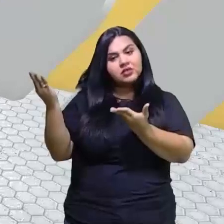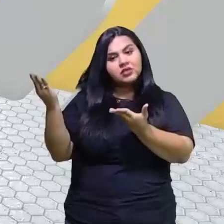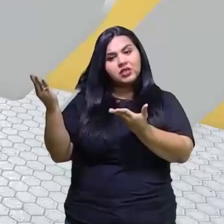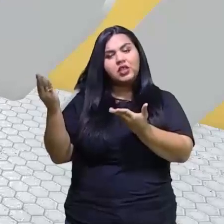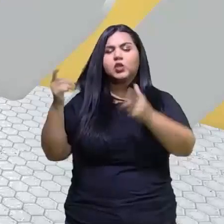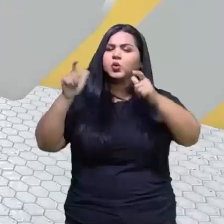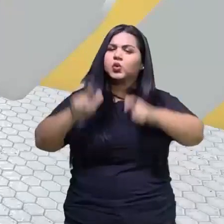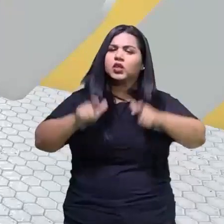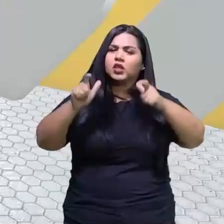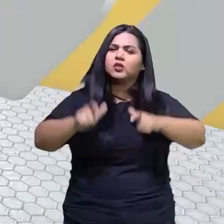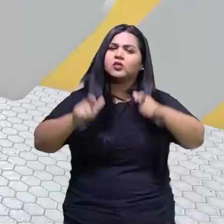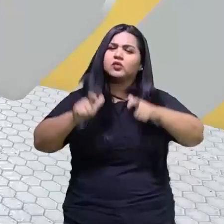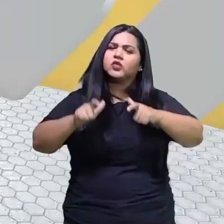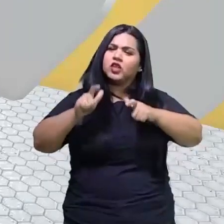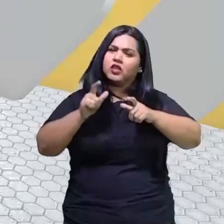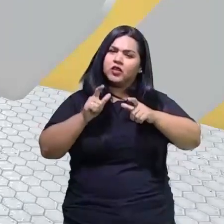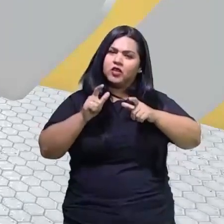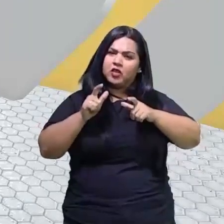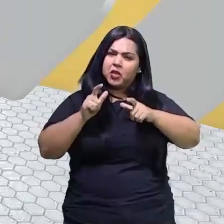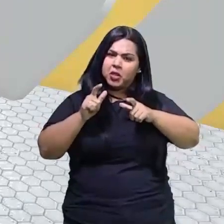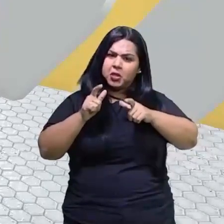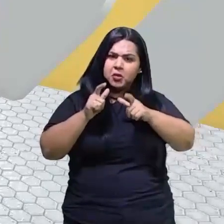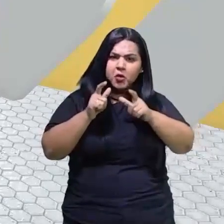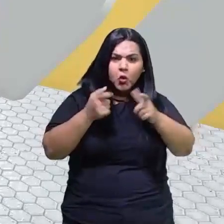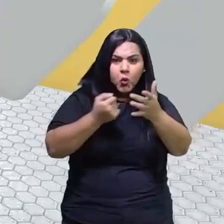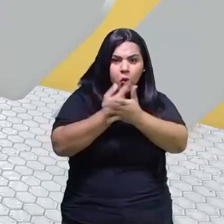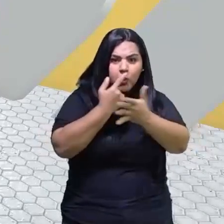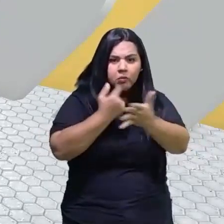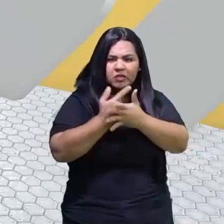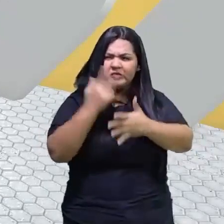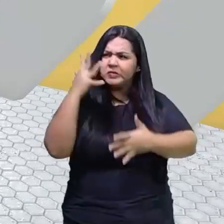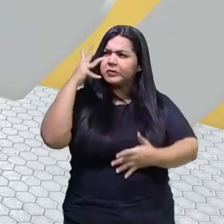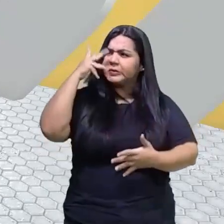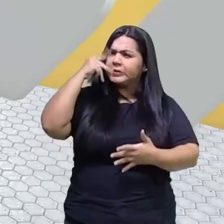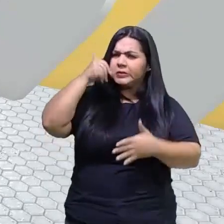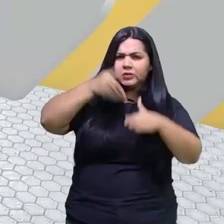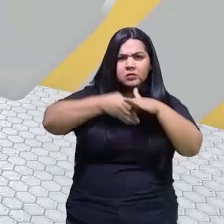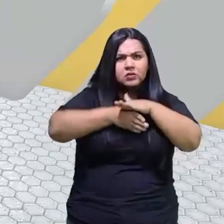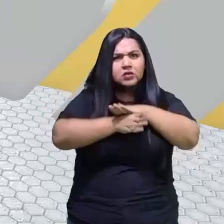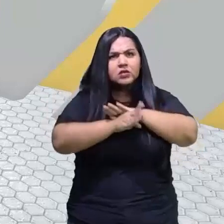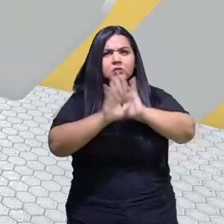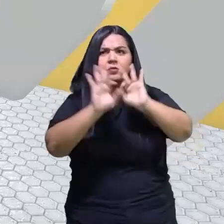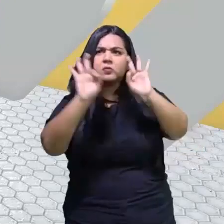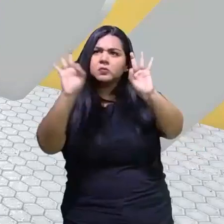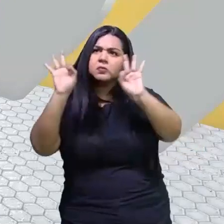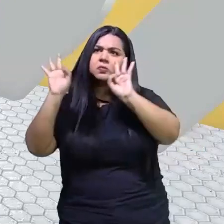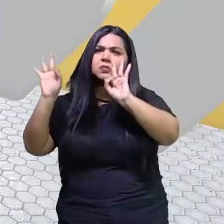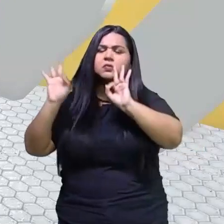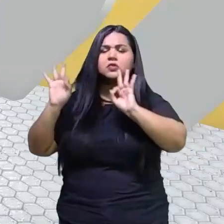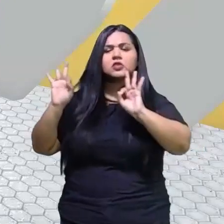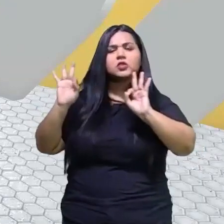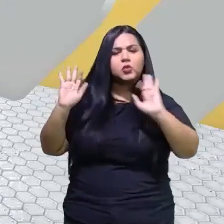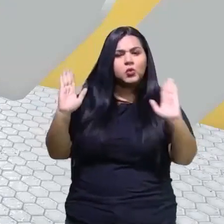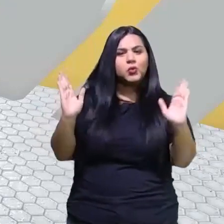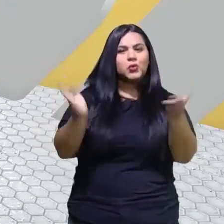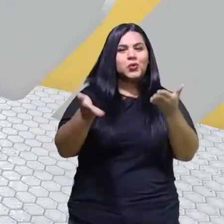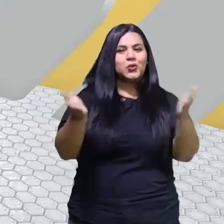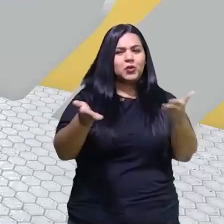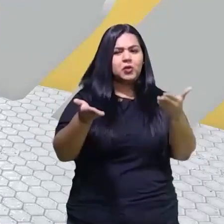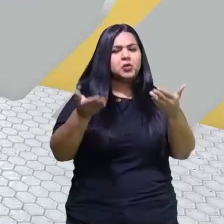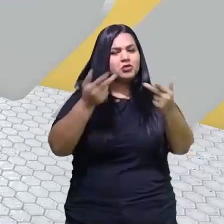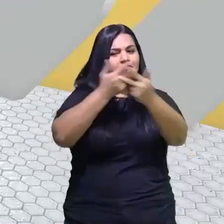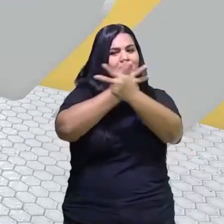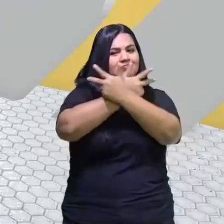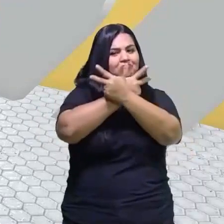Esse lugar foi leiloado e olha só como ele era por dentro. É um lugar lindo, magnífico, e hoje se tornou um centro cultural, Palácio Rio Negro, que pode ser